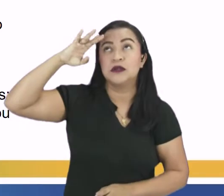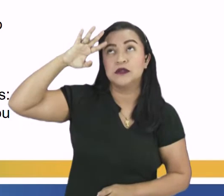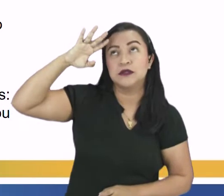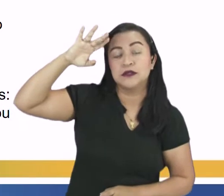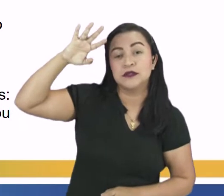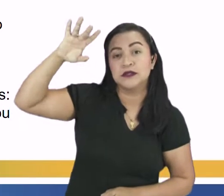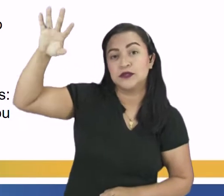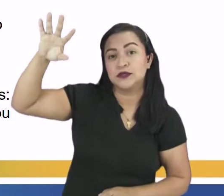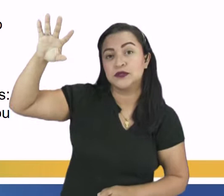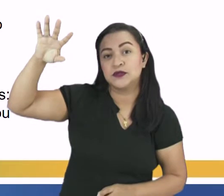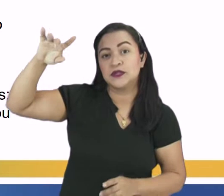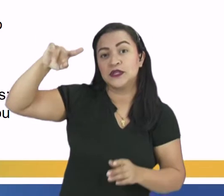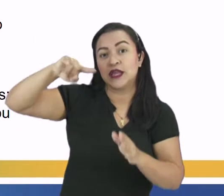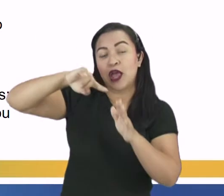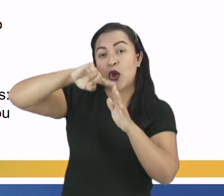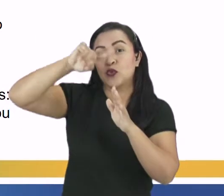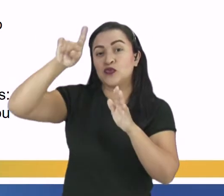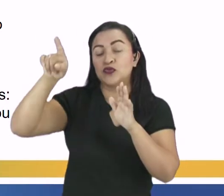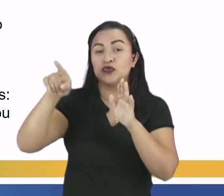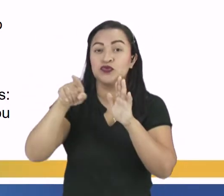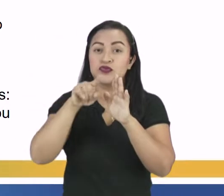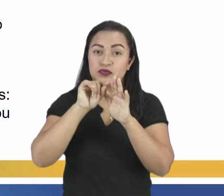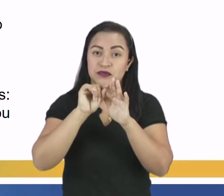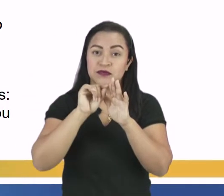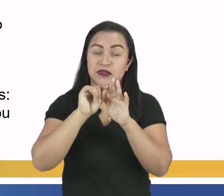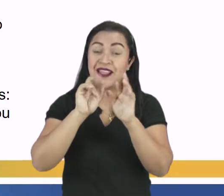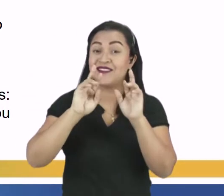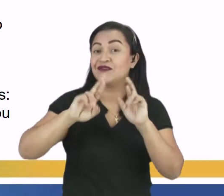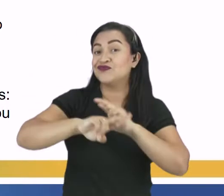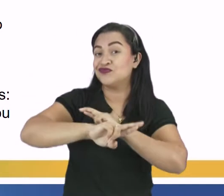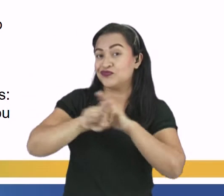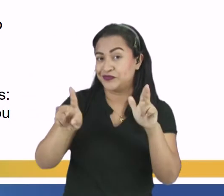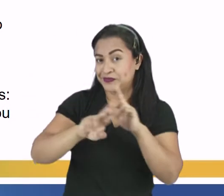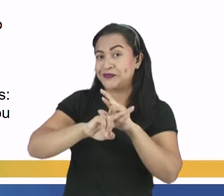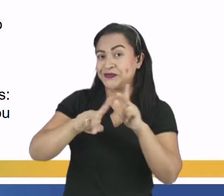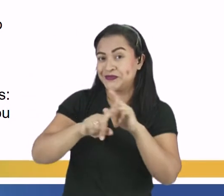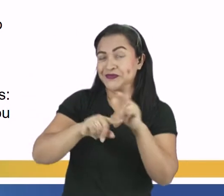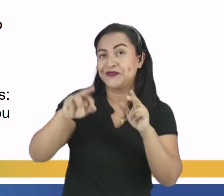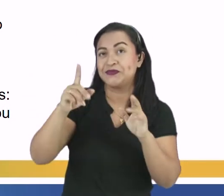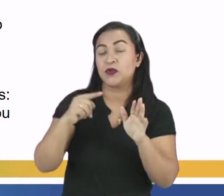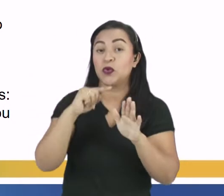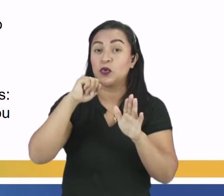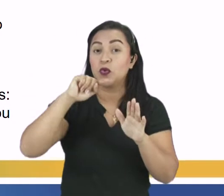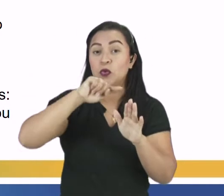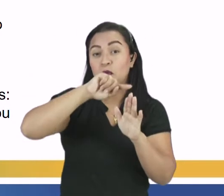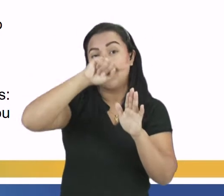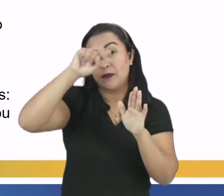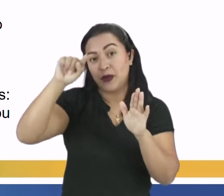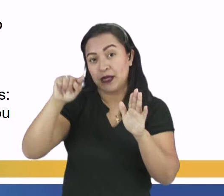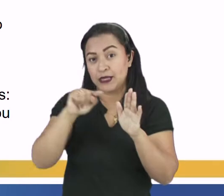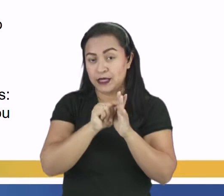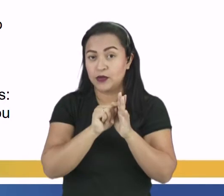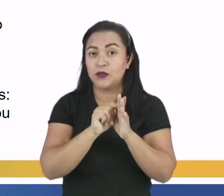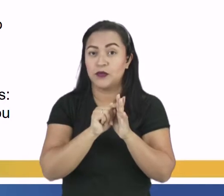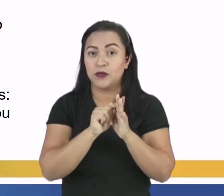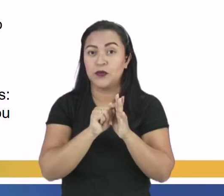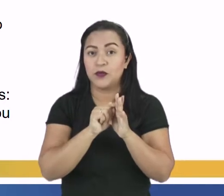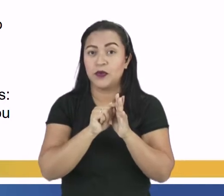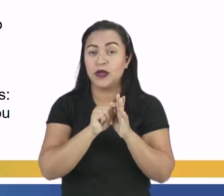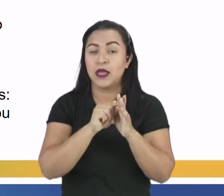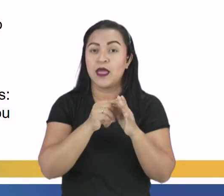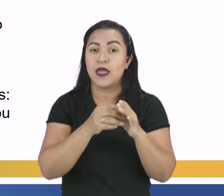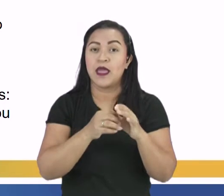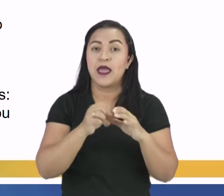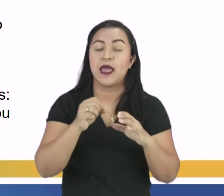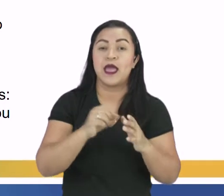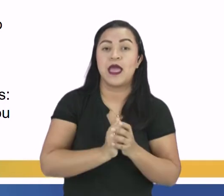um discurso pensado. Temos assim que o balão é um recurso gráfico representado por um